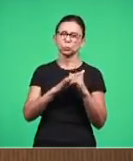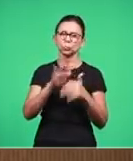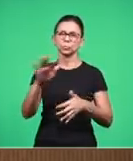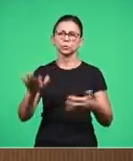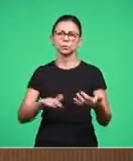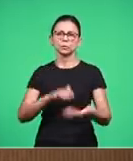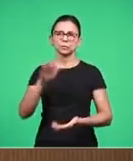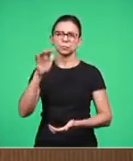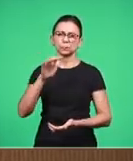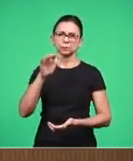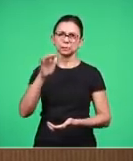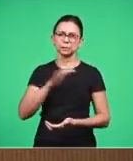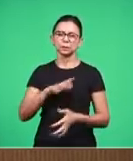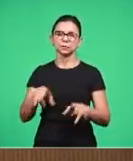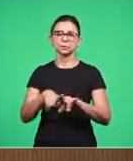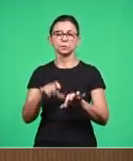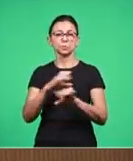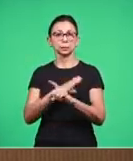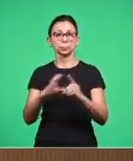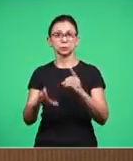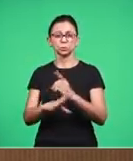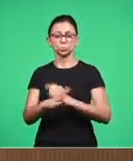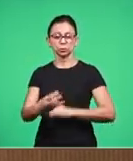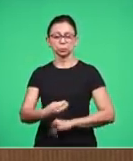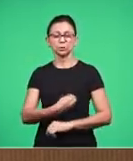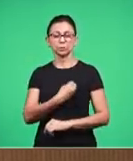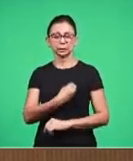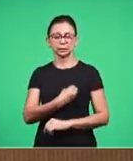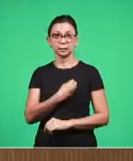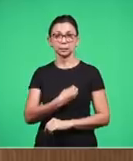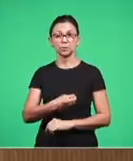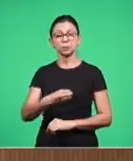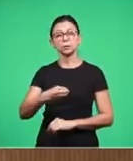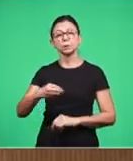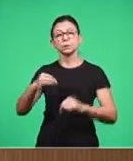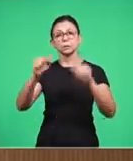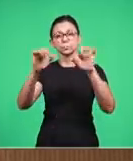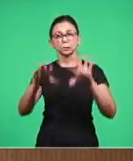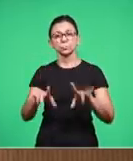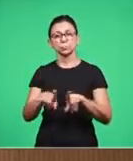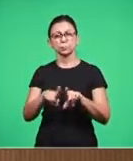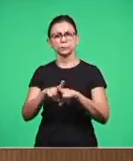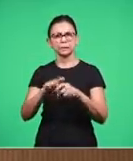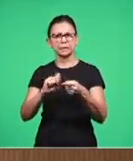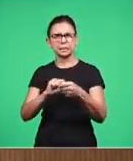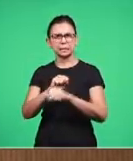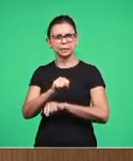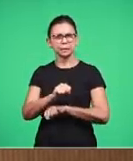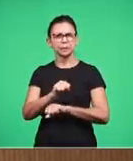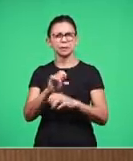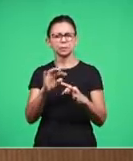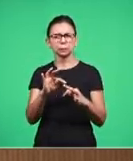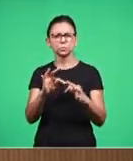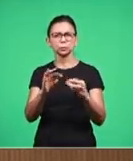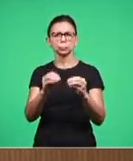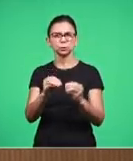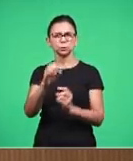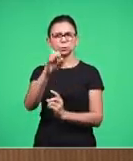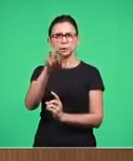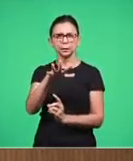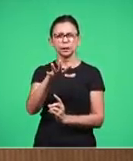os cultos presenciais também. Abençoa também os seminários, que a tua graça seja